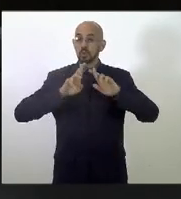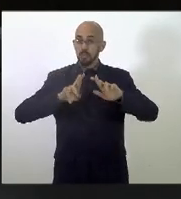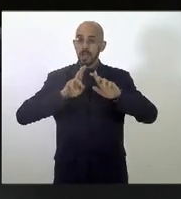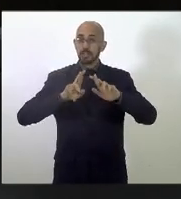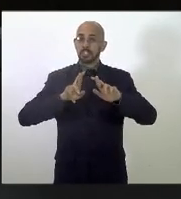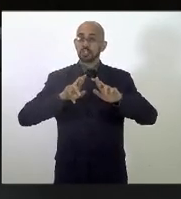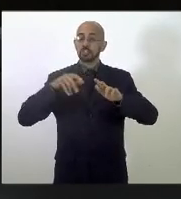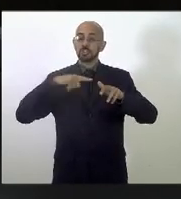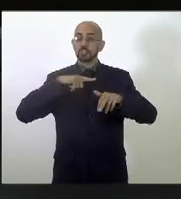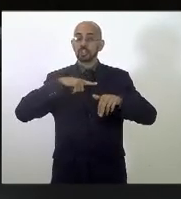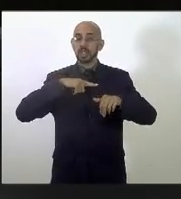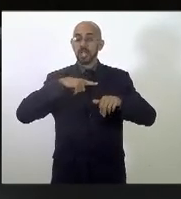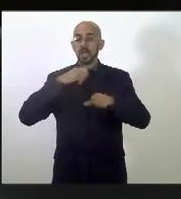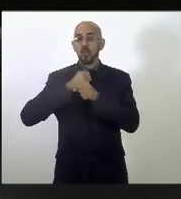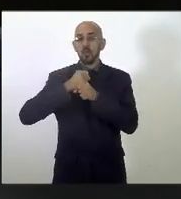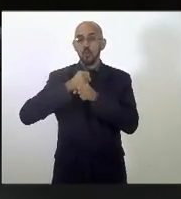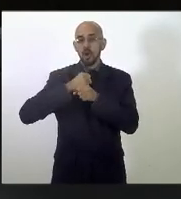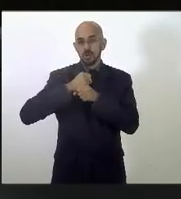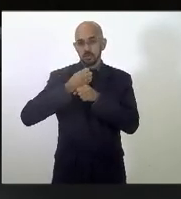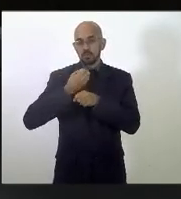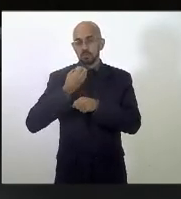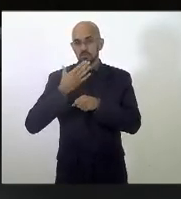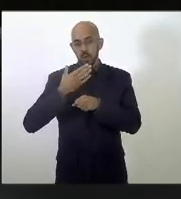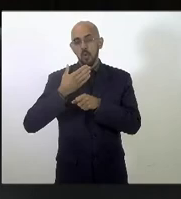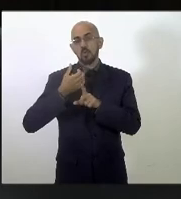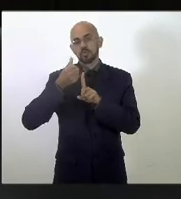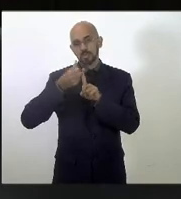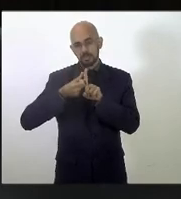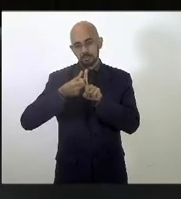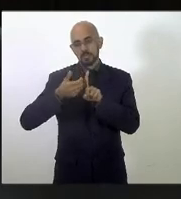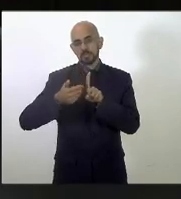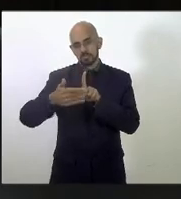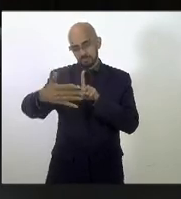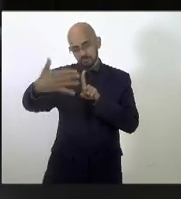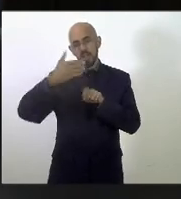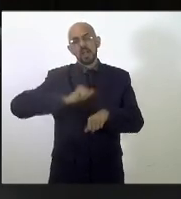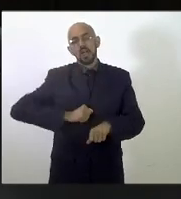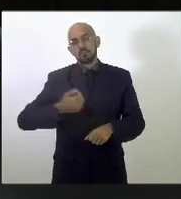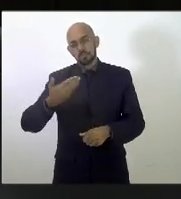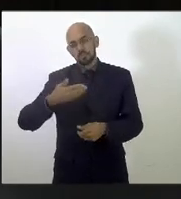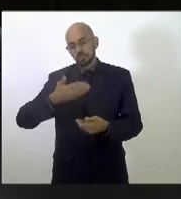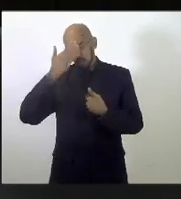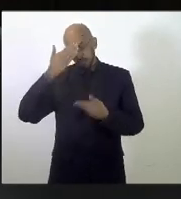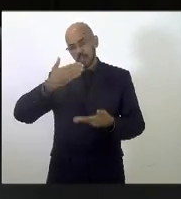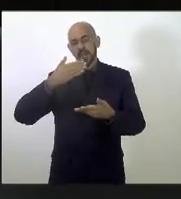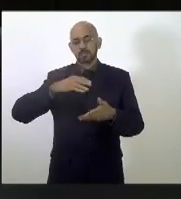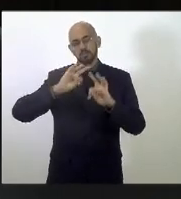semestre profícuo. E, mais uma vez, muito obrigado por toda a parceria e amizade.